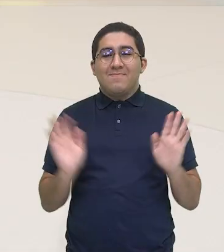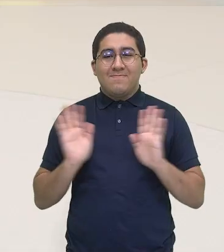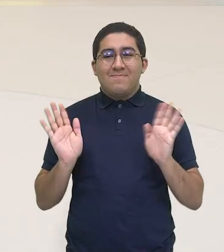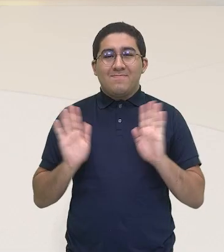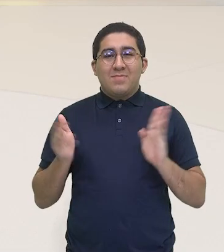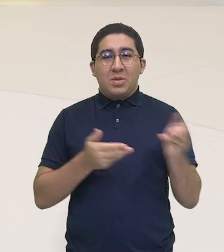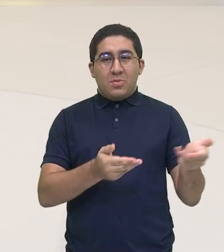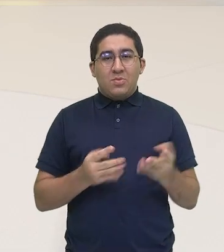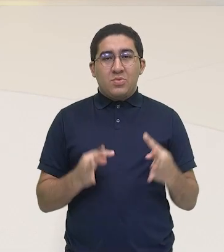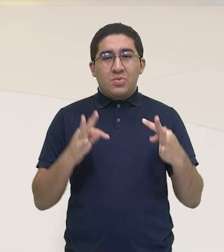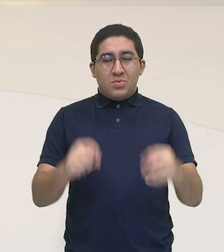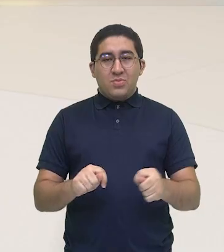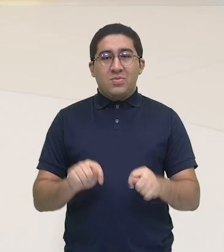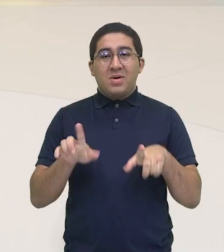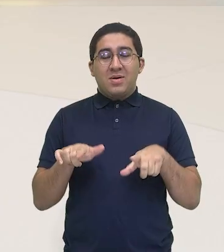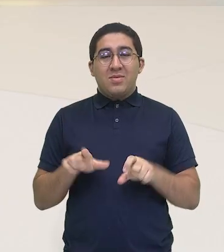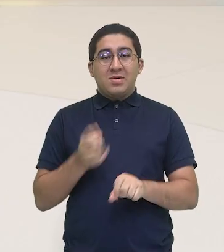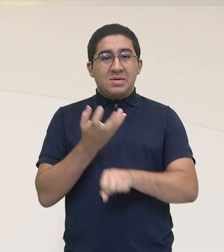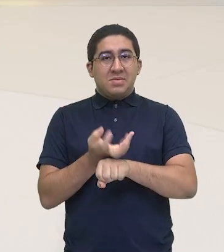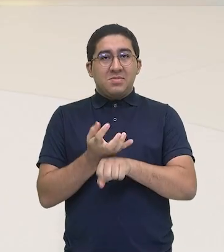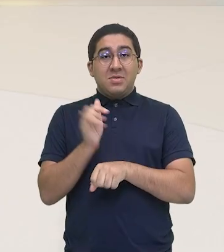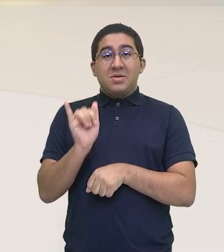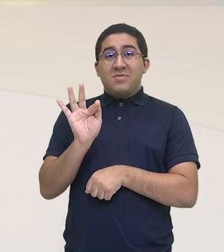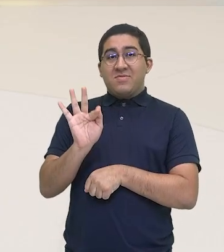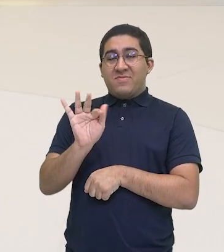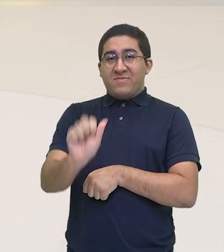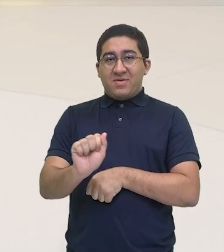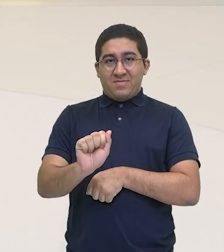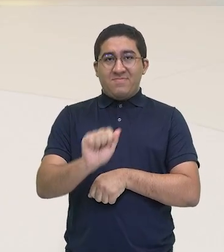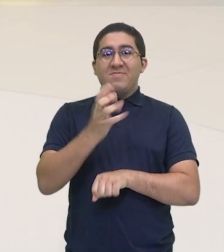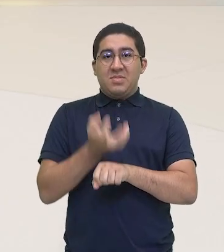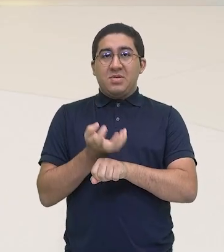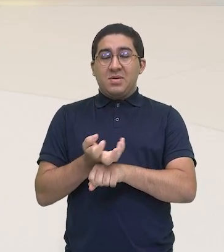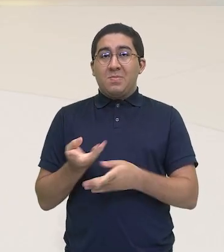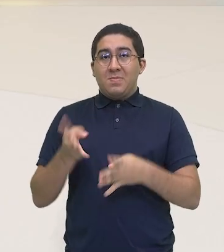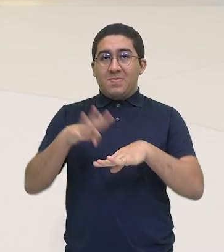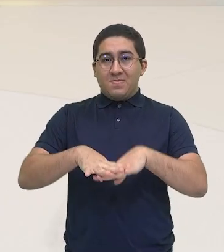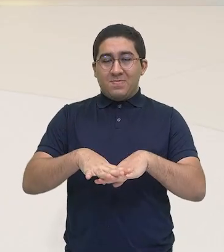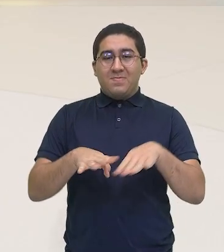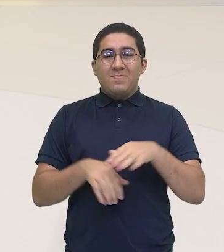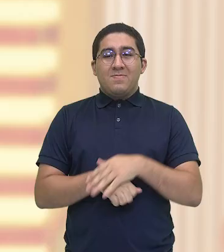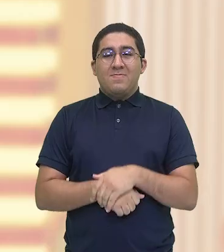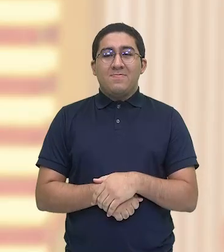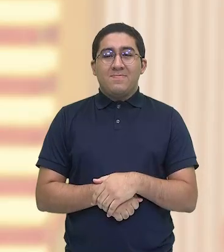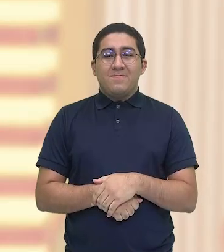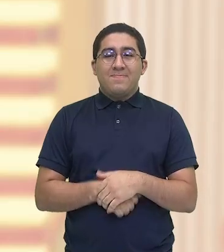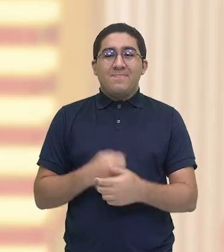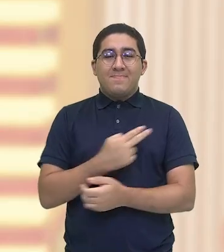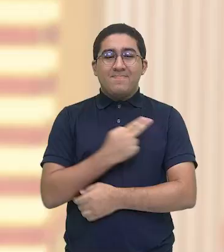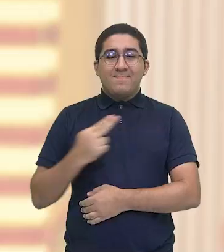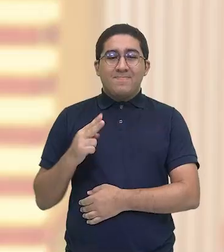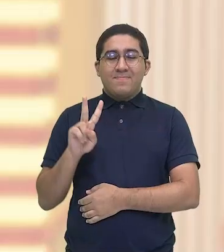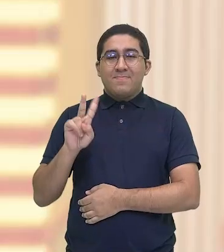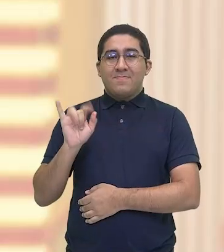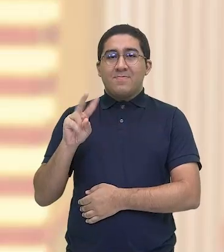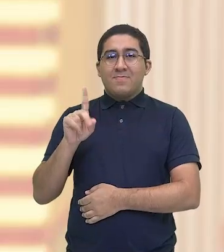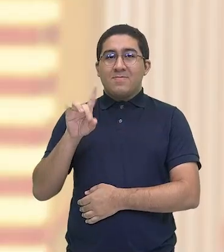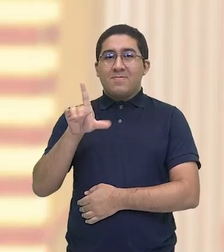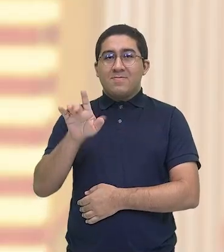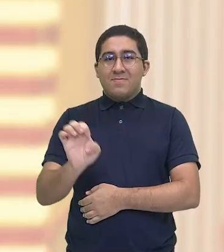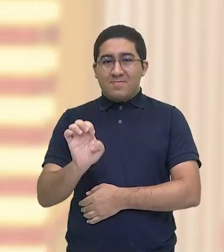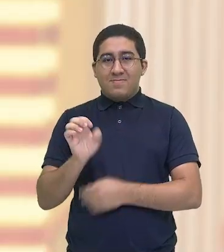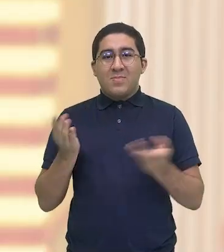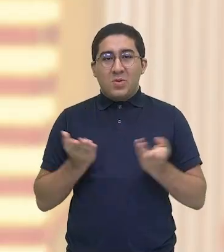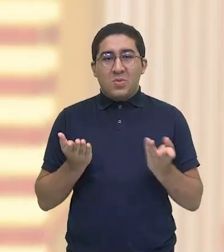Olá, sejam muito bem-vindos ao itinerário formativo de aprofundamento da área de matemática. Eu sou a professora